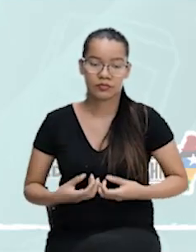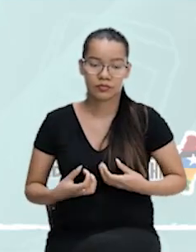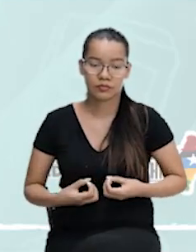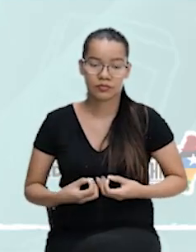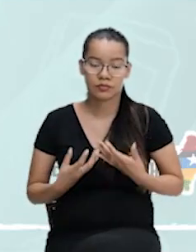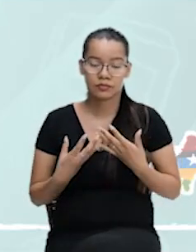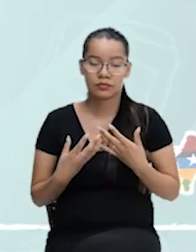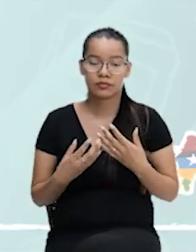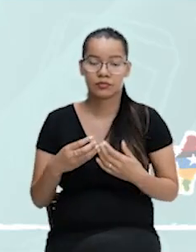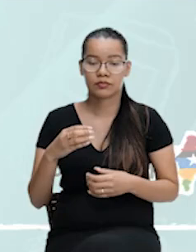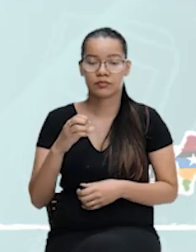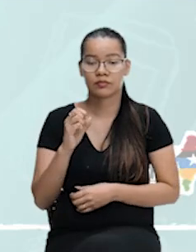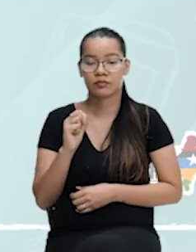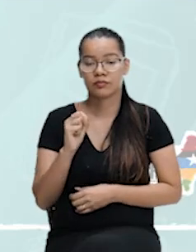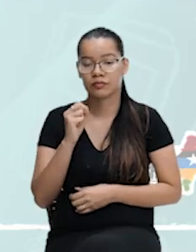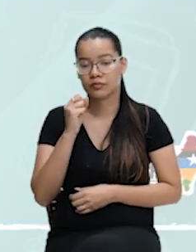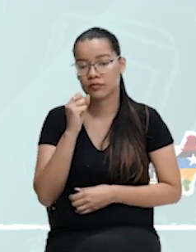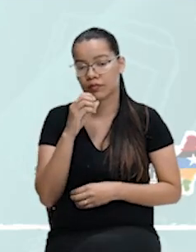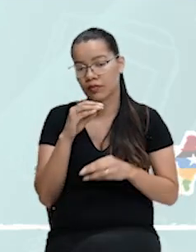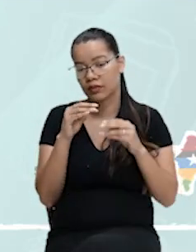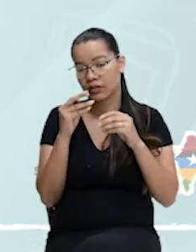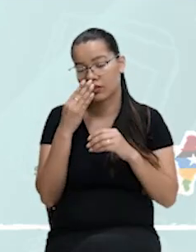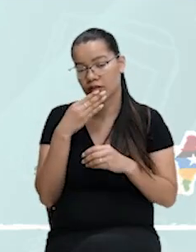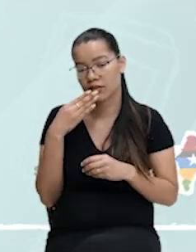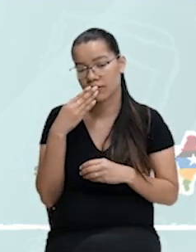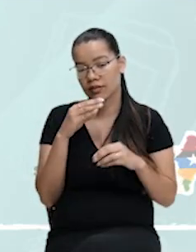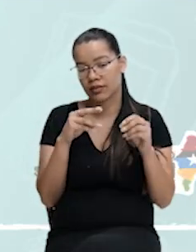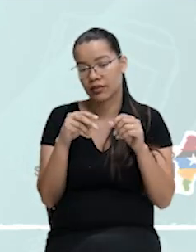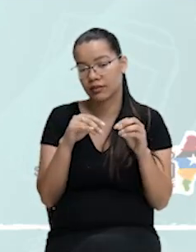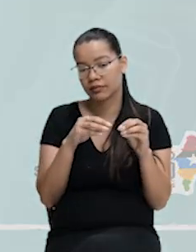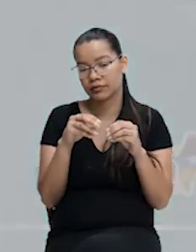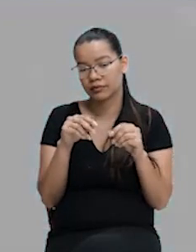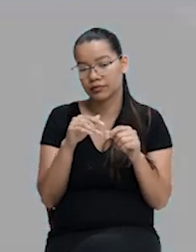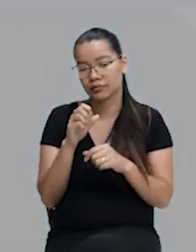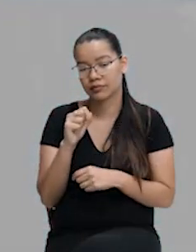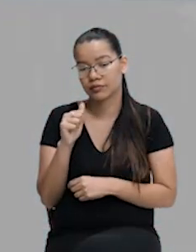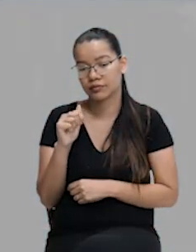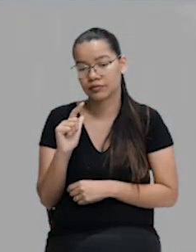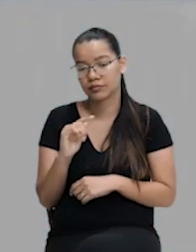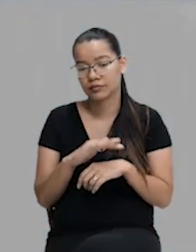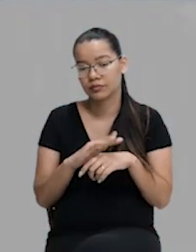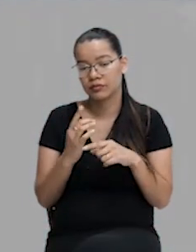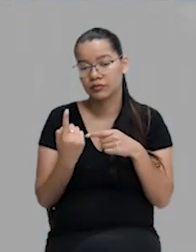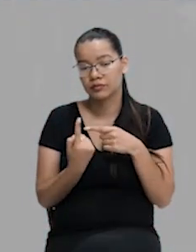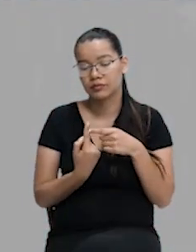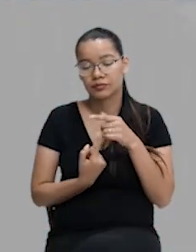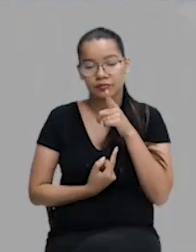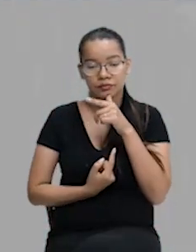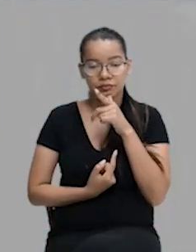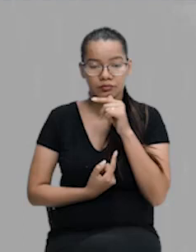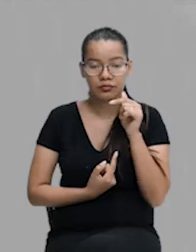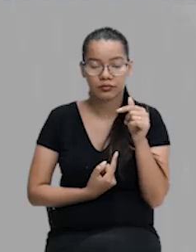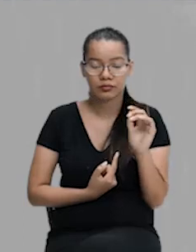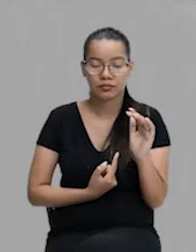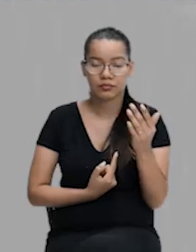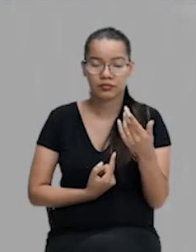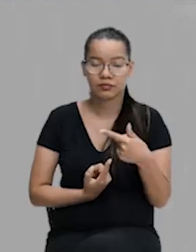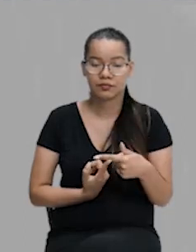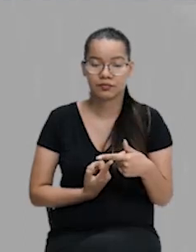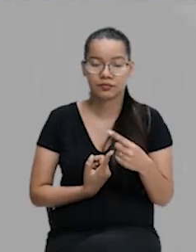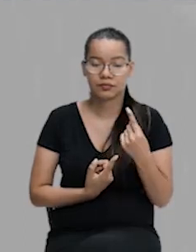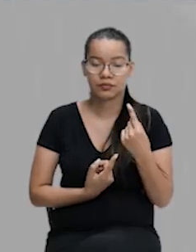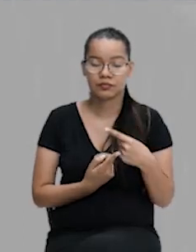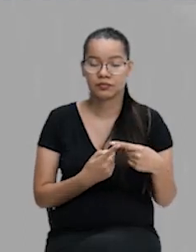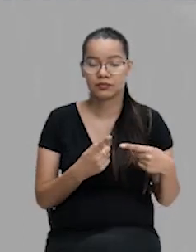bem? Então, essas reações ocorrem porque a água formada, né, um dos produtos é a água. A água formada